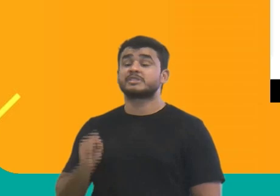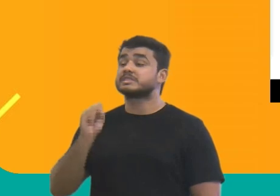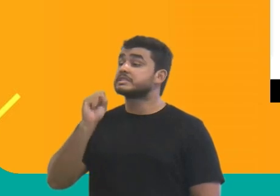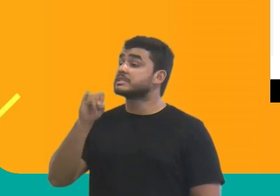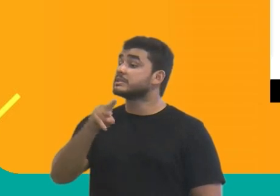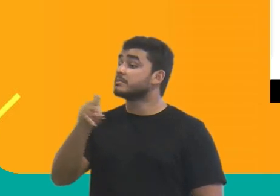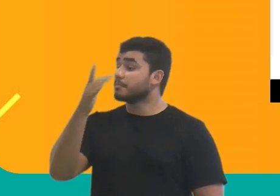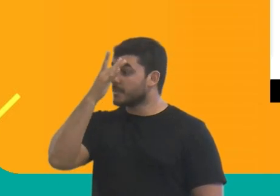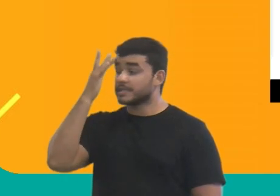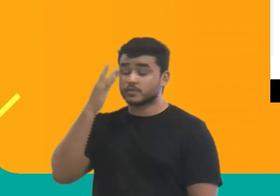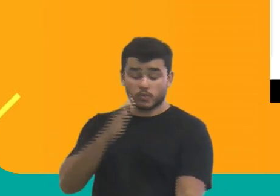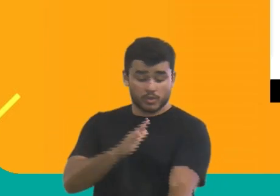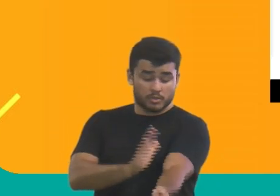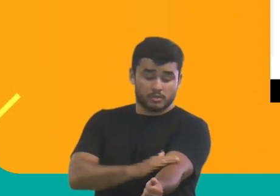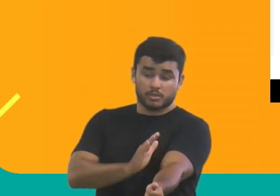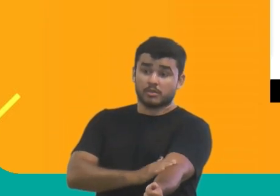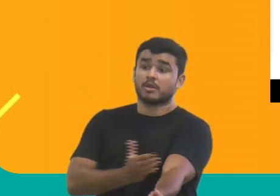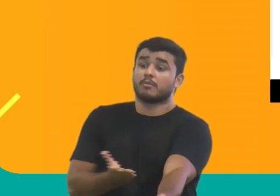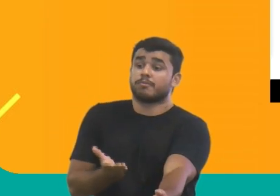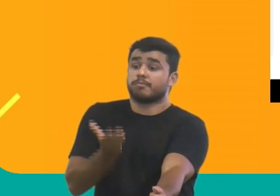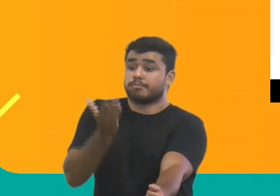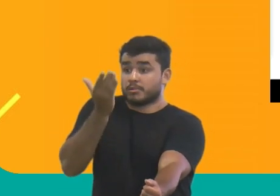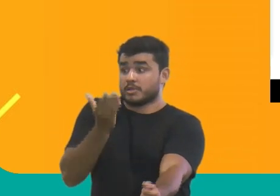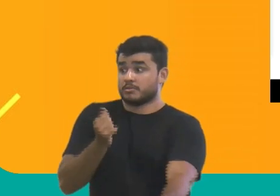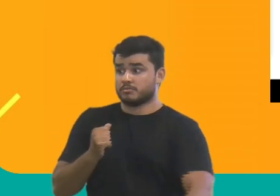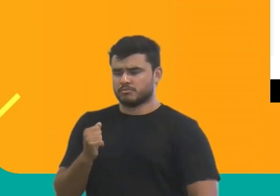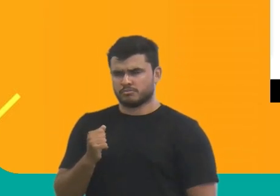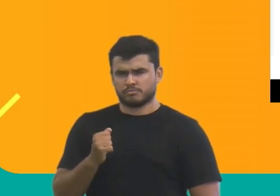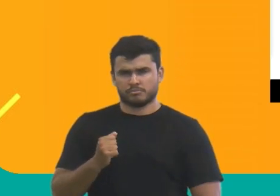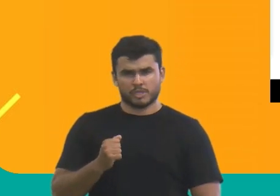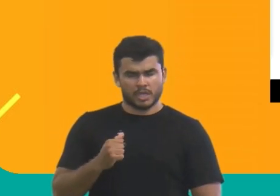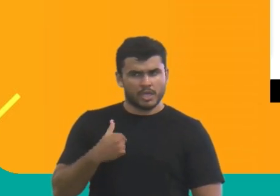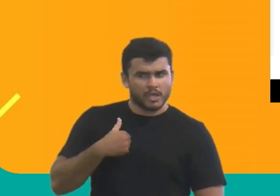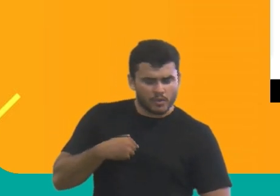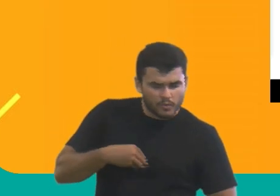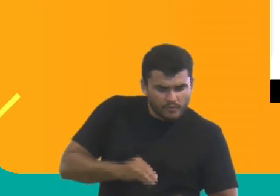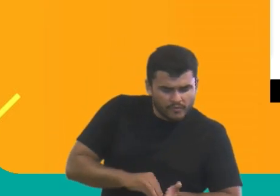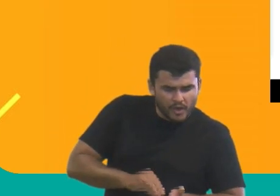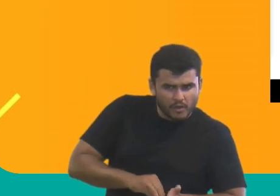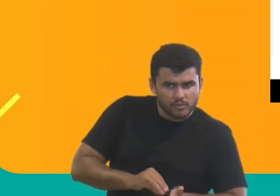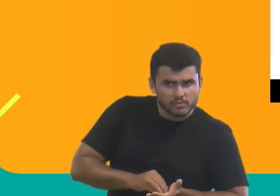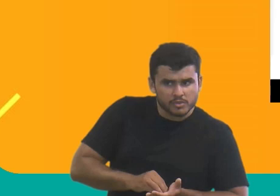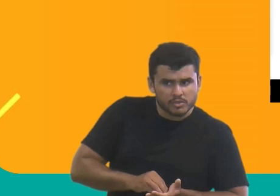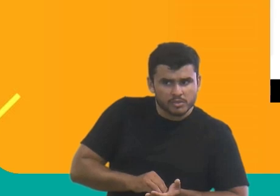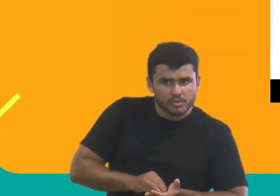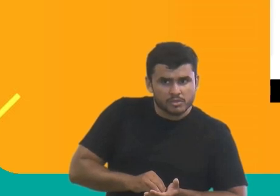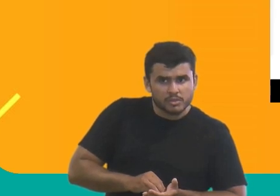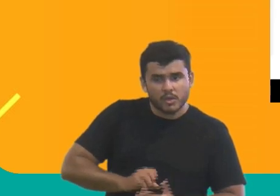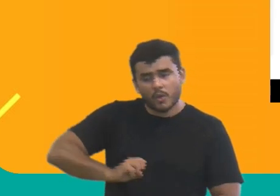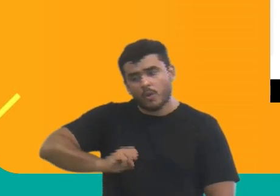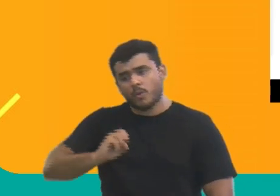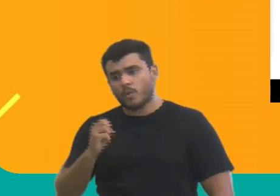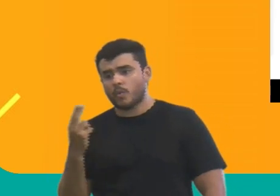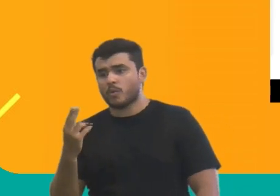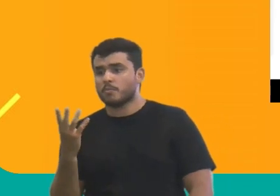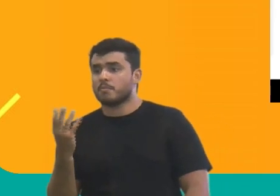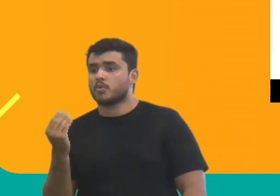hipertenso, o problema é porque eu estou secando ou porque eu estou criando